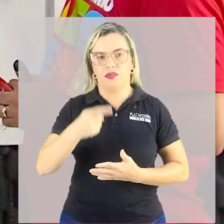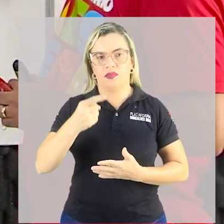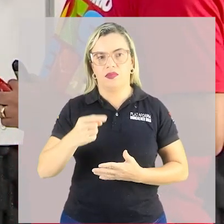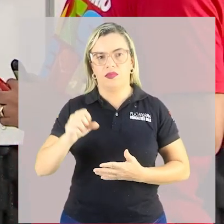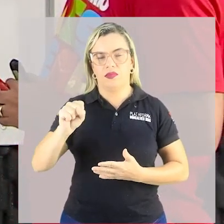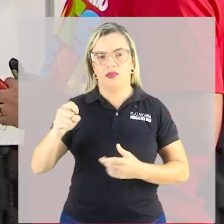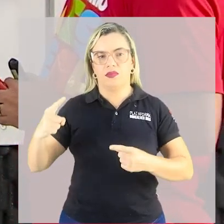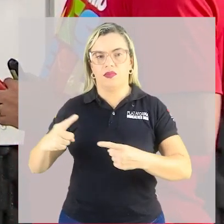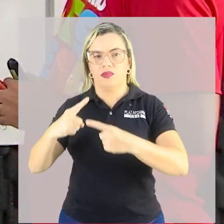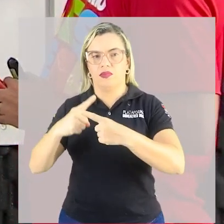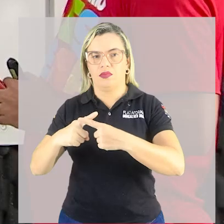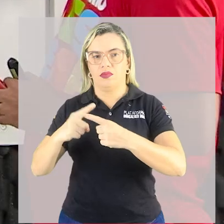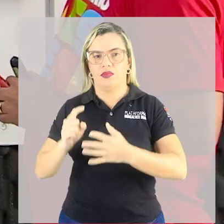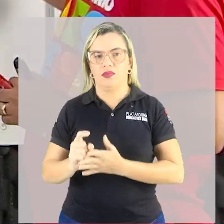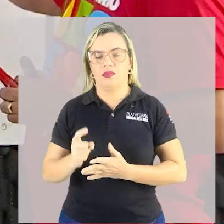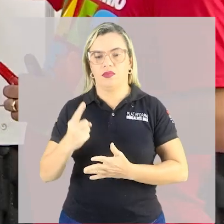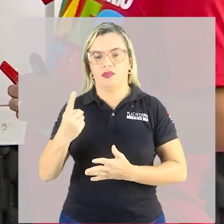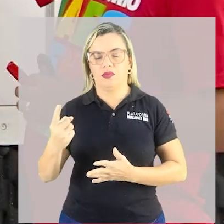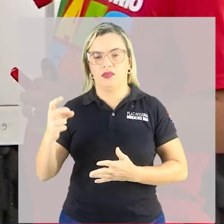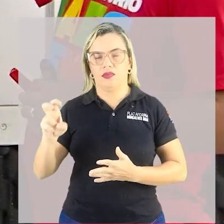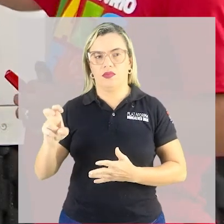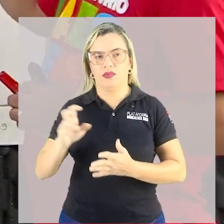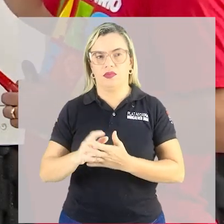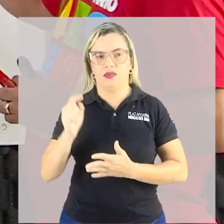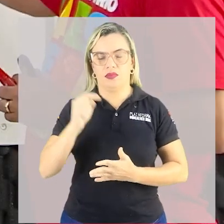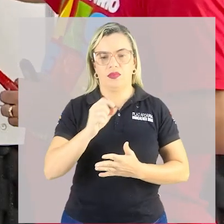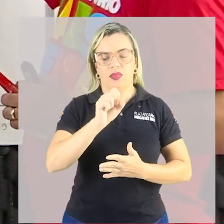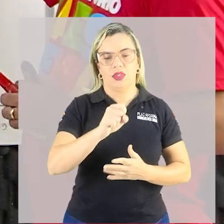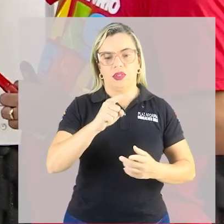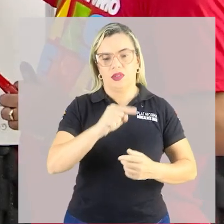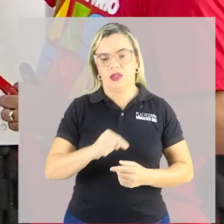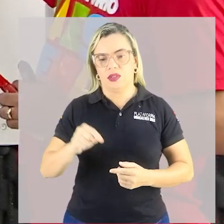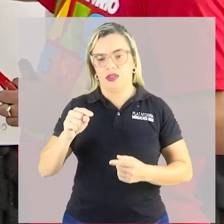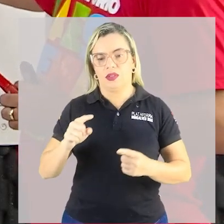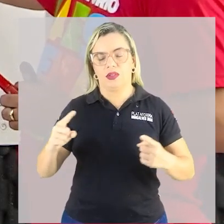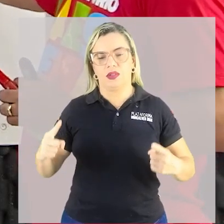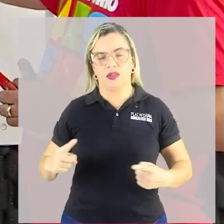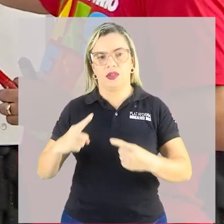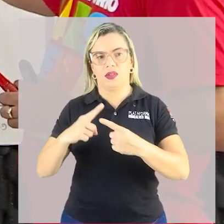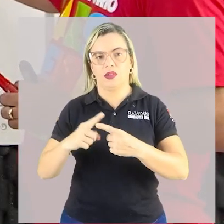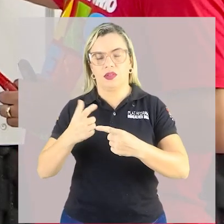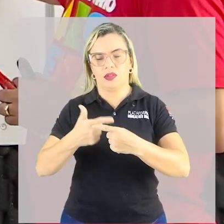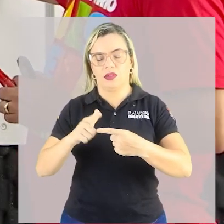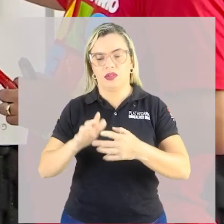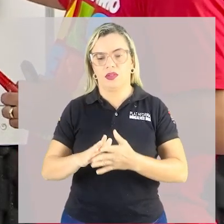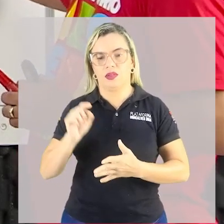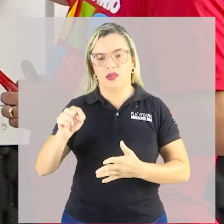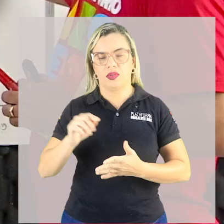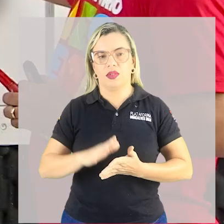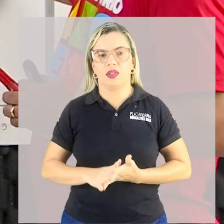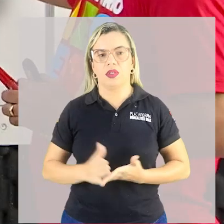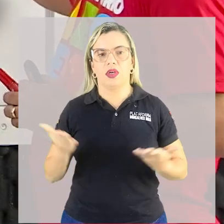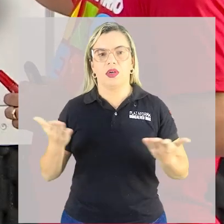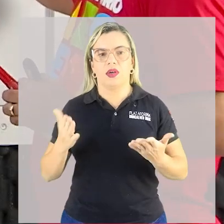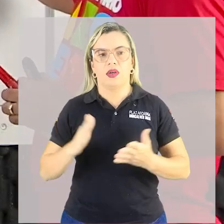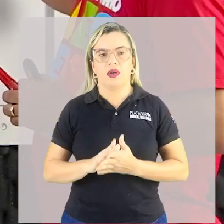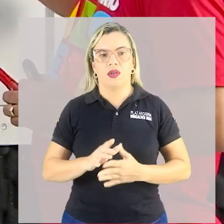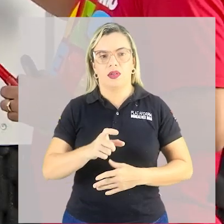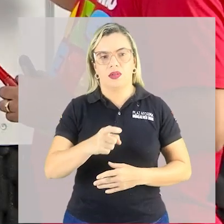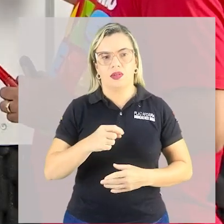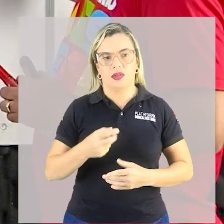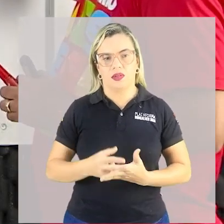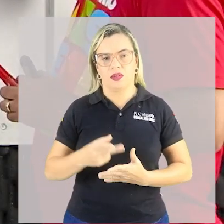1,8 vezes 15. O 8 multiplica, como é que passa? Dividindo. Então, vai ficar